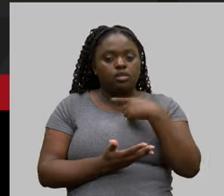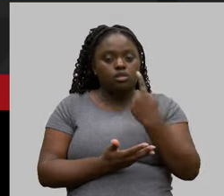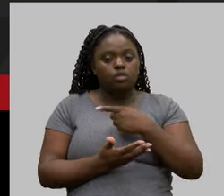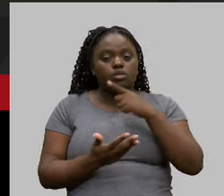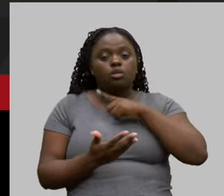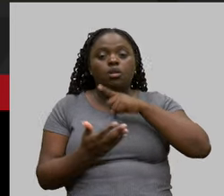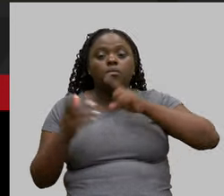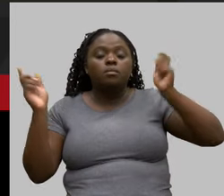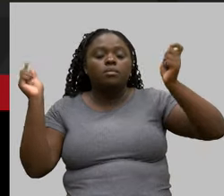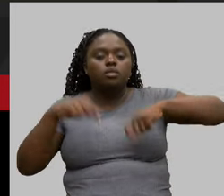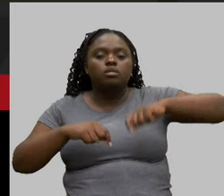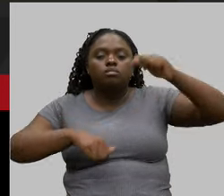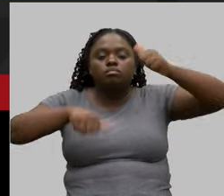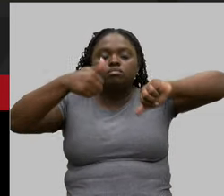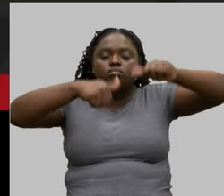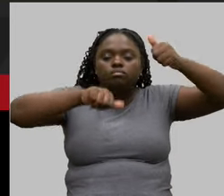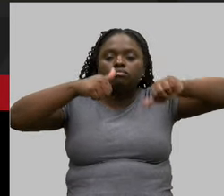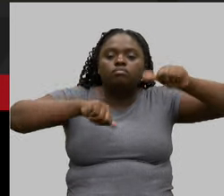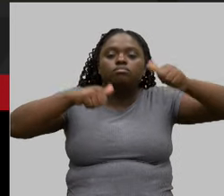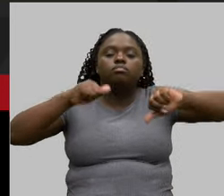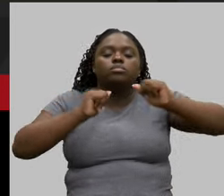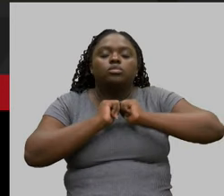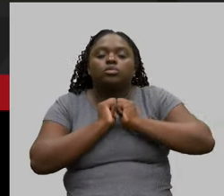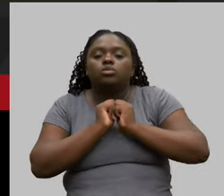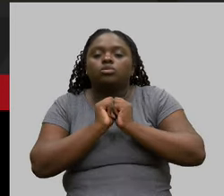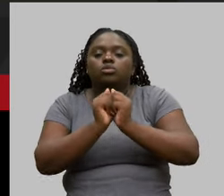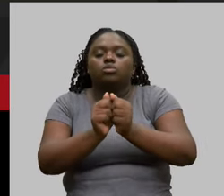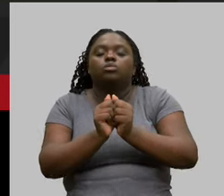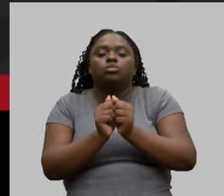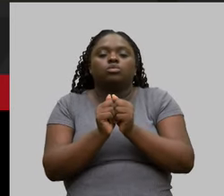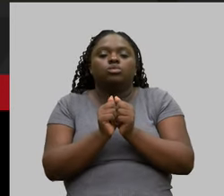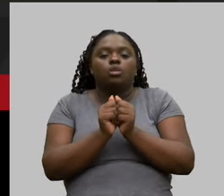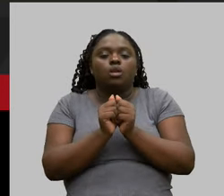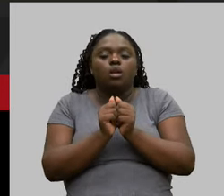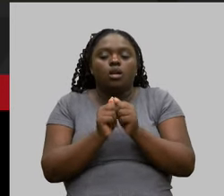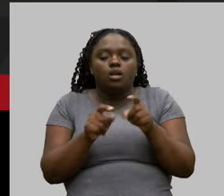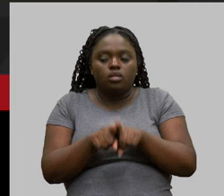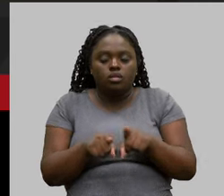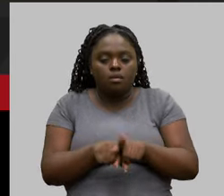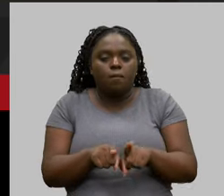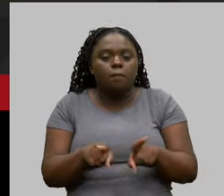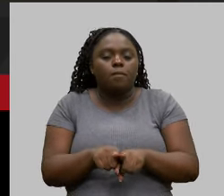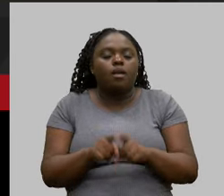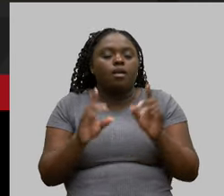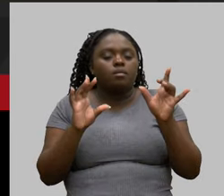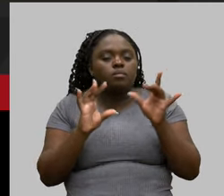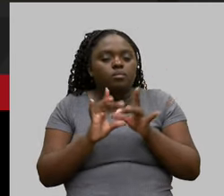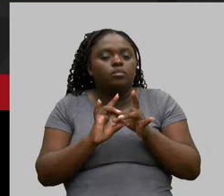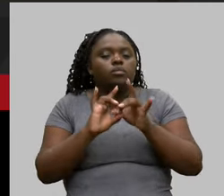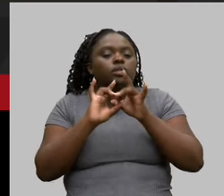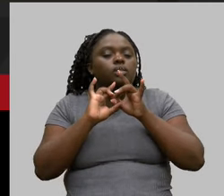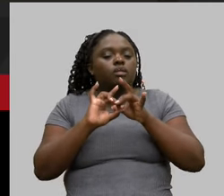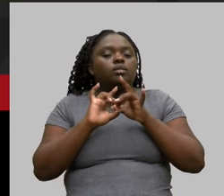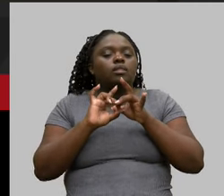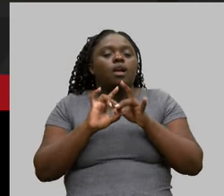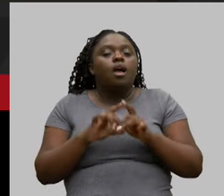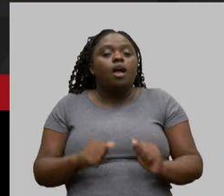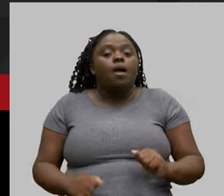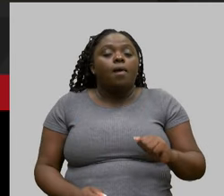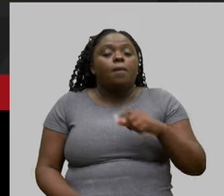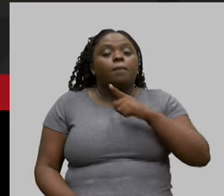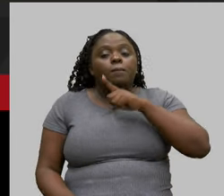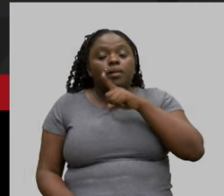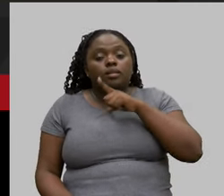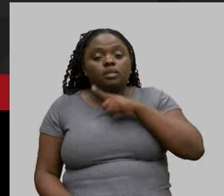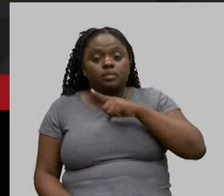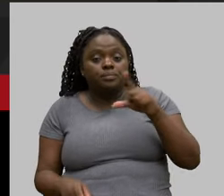supervisionar fiscalizar acompanhar os regimes próprios para orientar os regimes próprios eh para né e